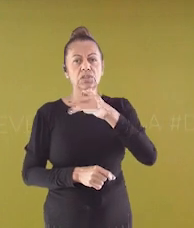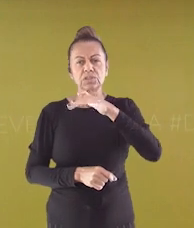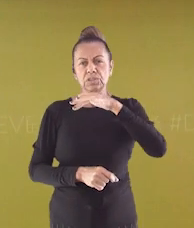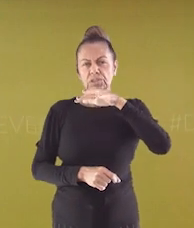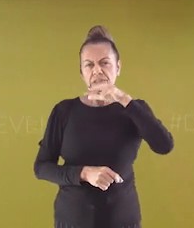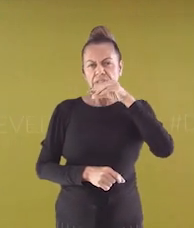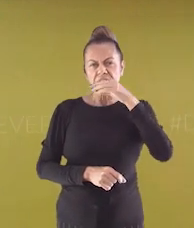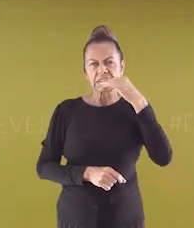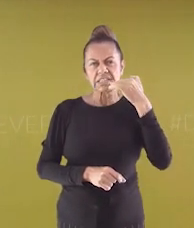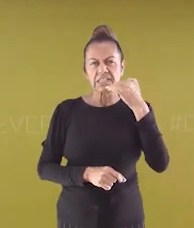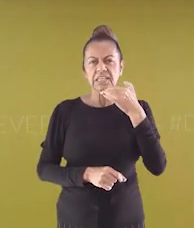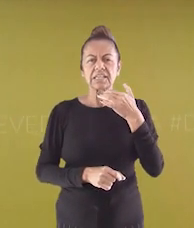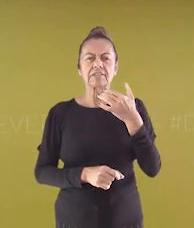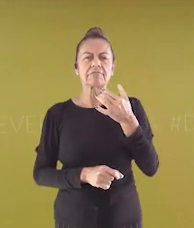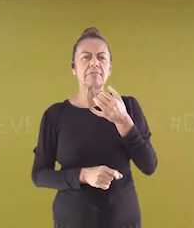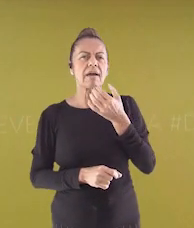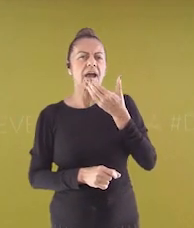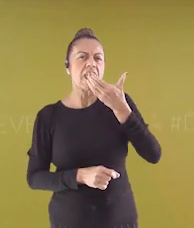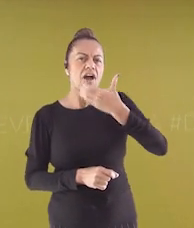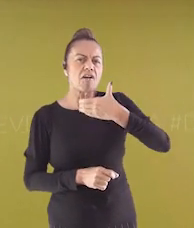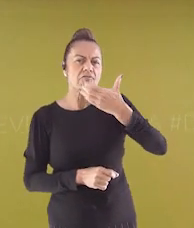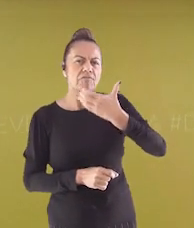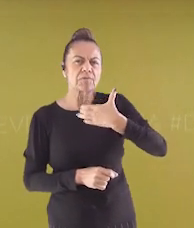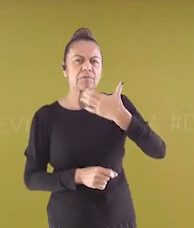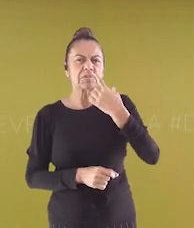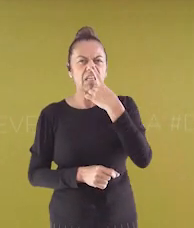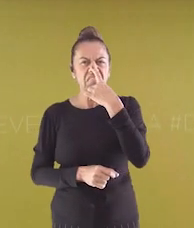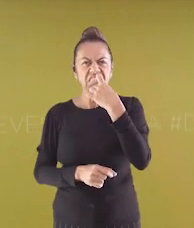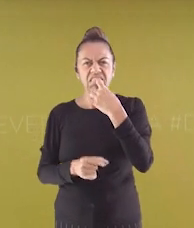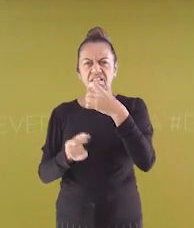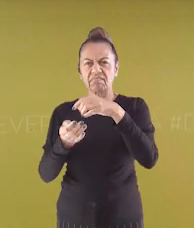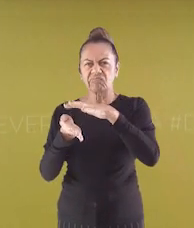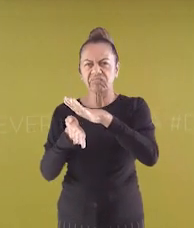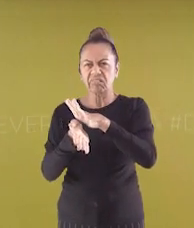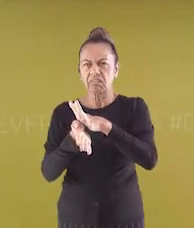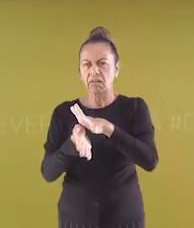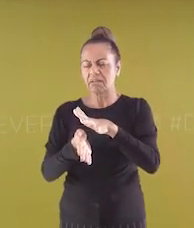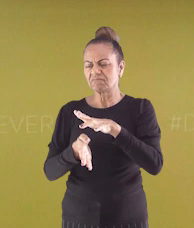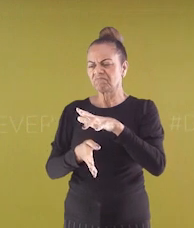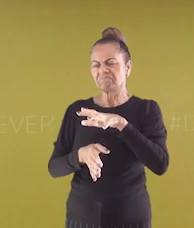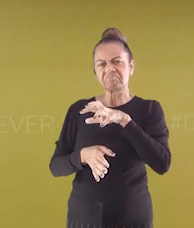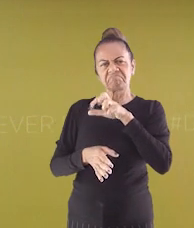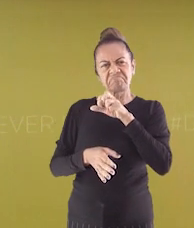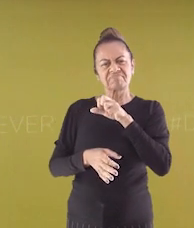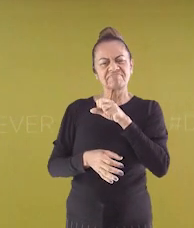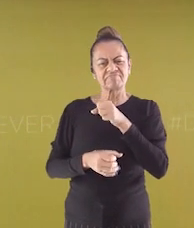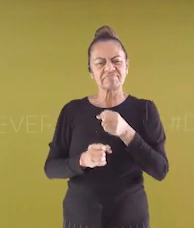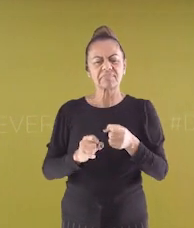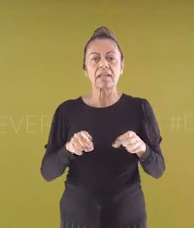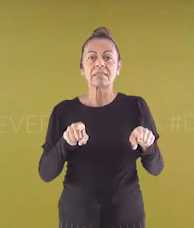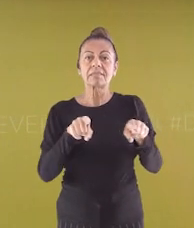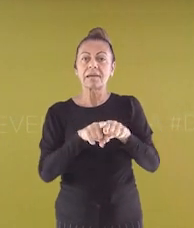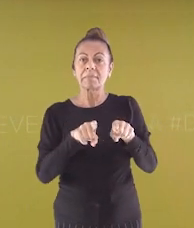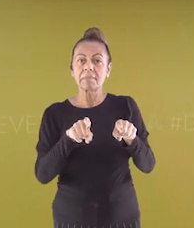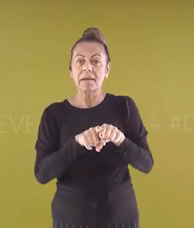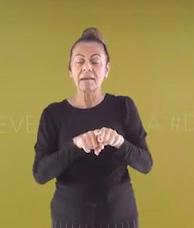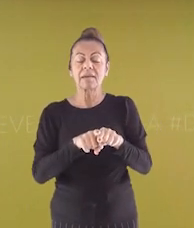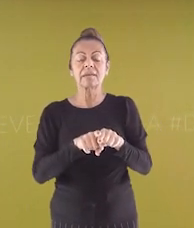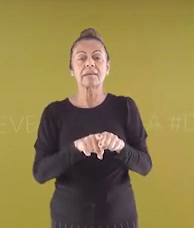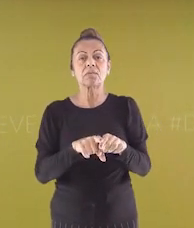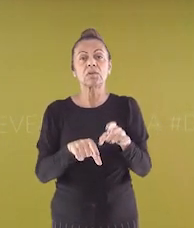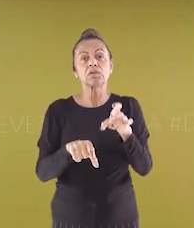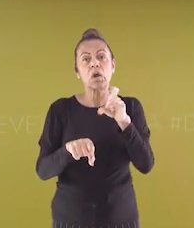do cheiro quando uma fruta apodrece. Na consistência, endurecer ou